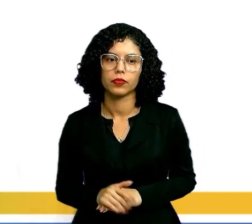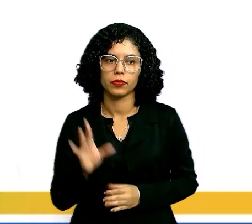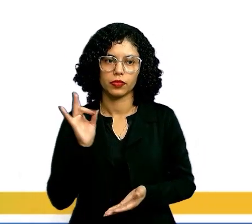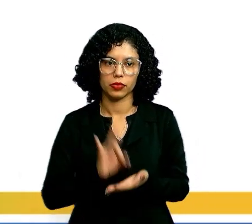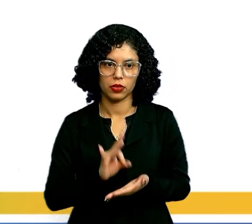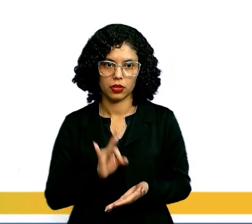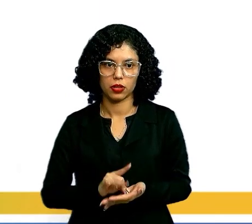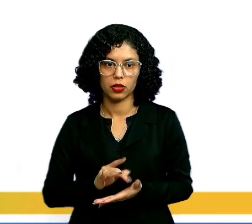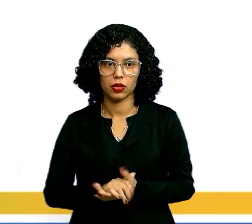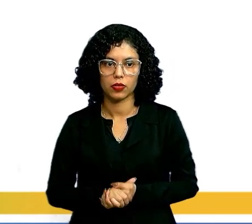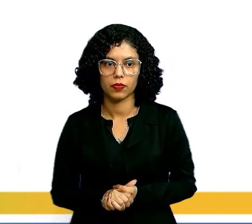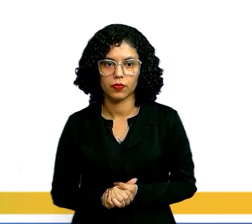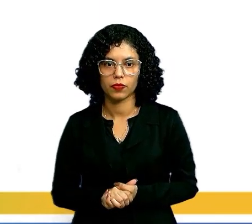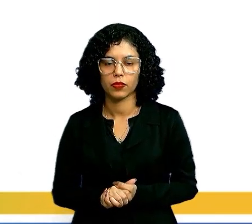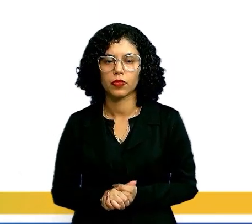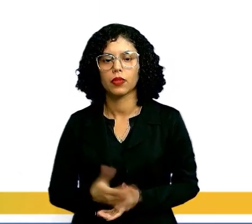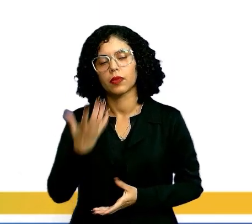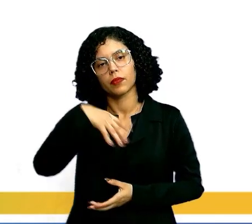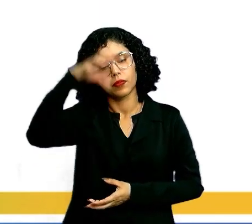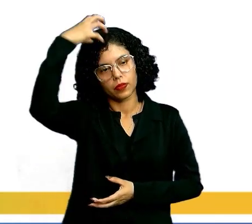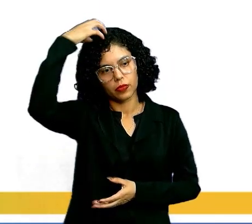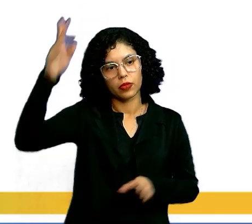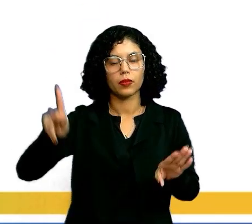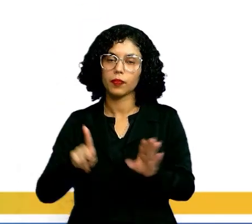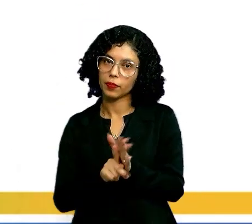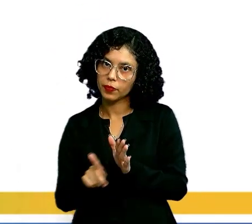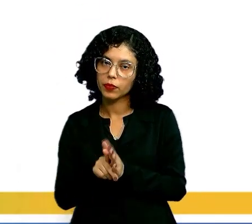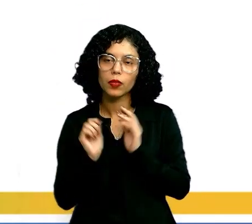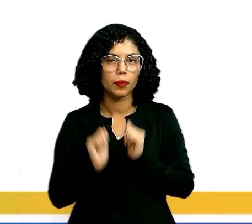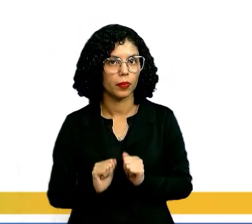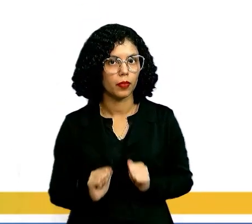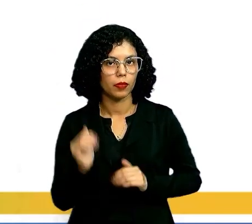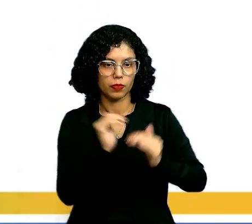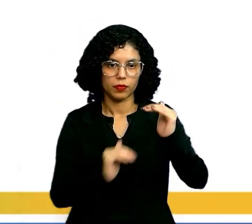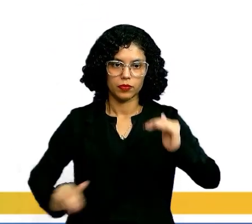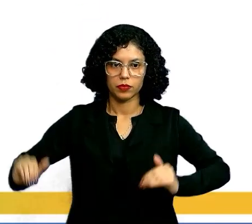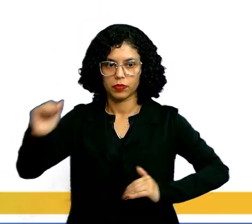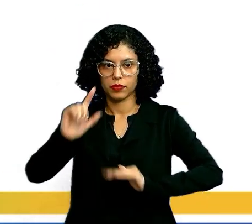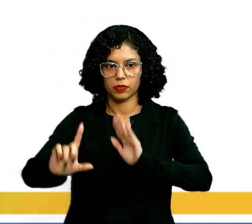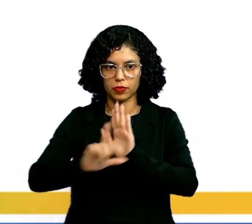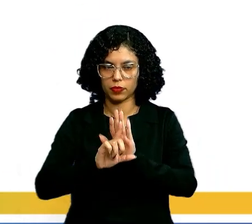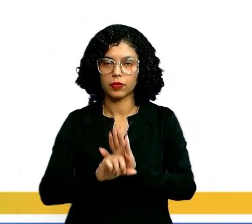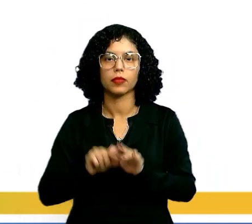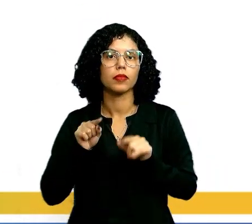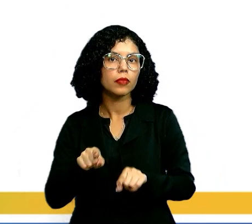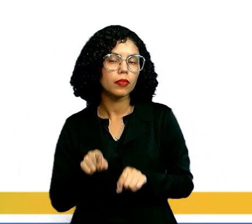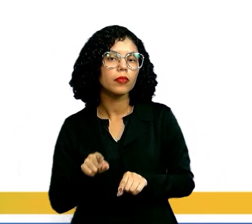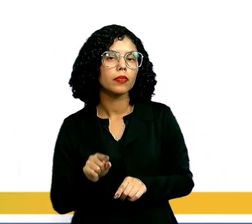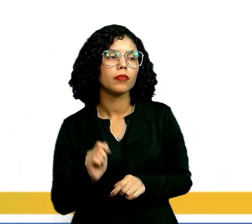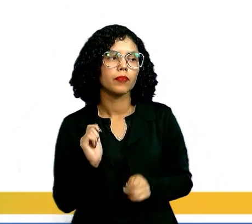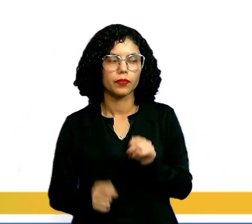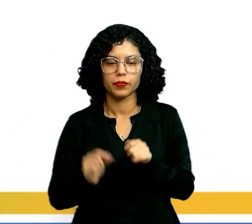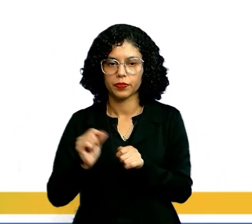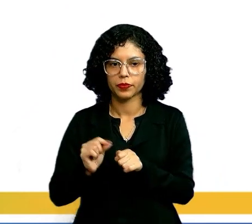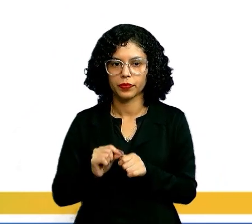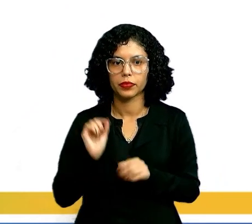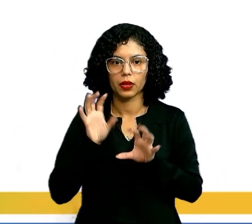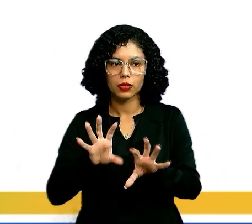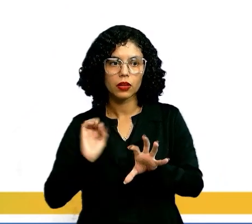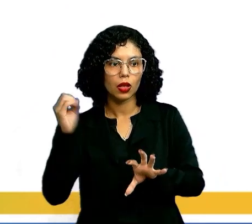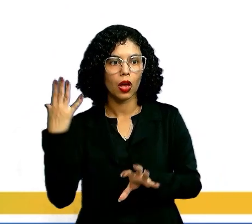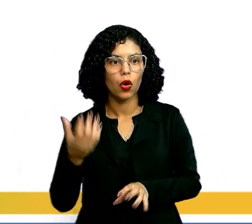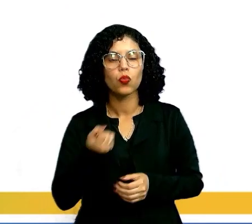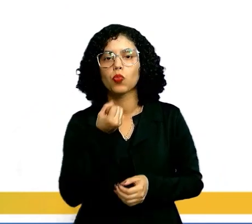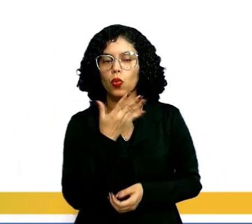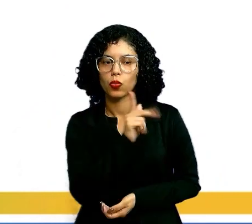verdade então o rei filósofo é alguém que inclusive pode estar Acima da Lei no caso porque é ele que elabora logo o